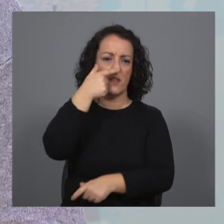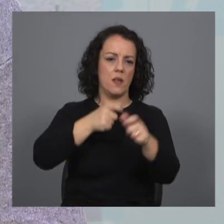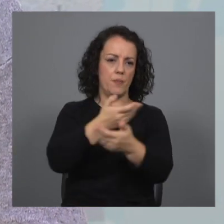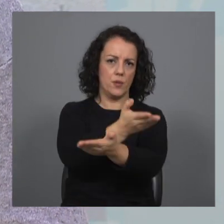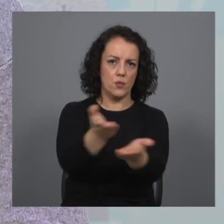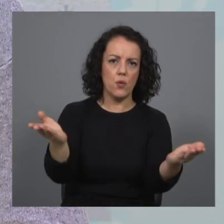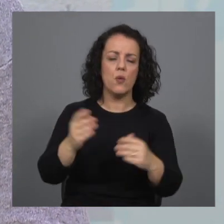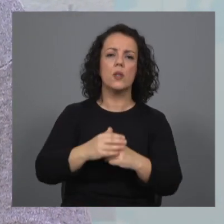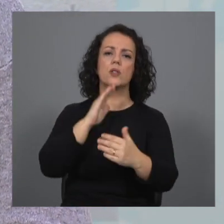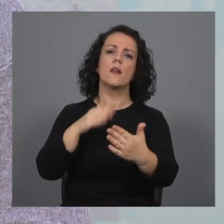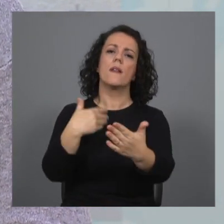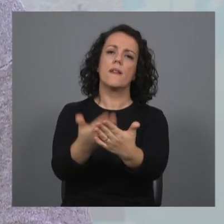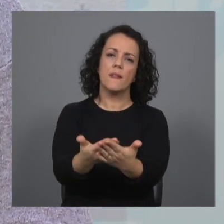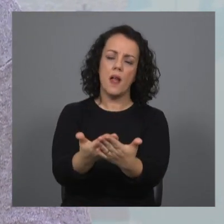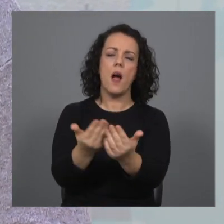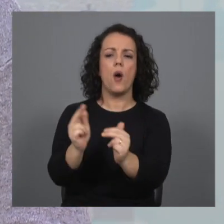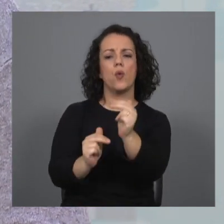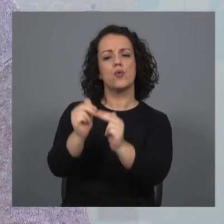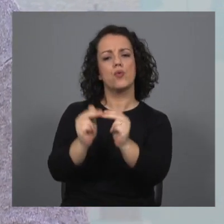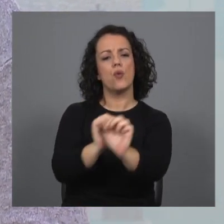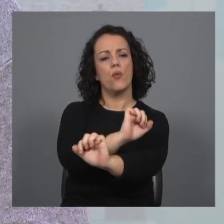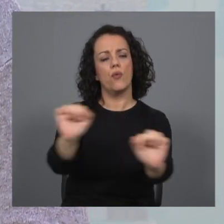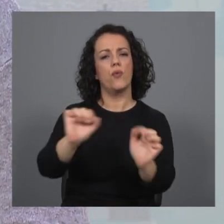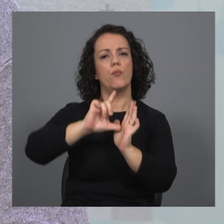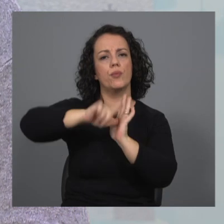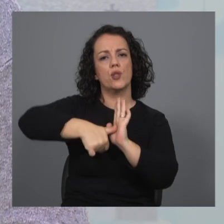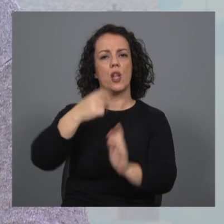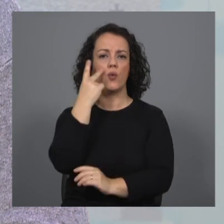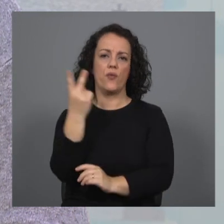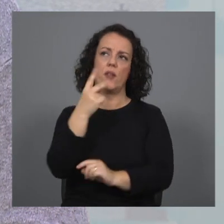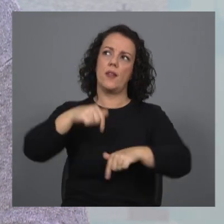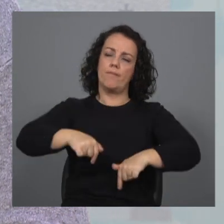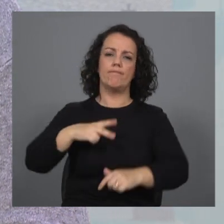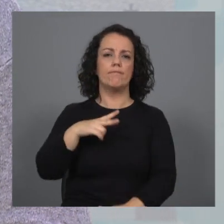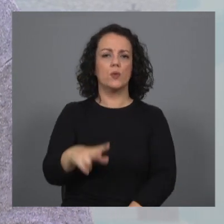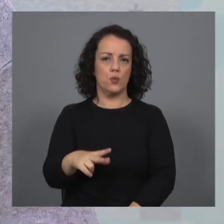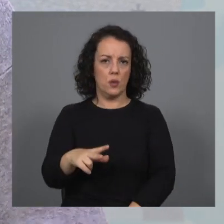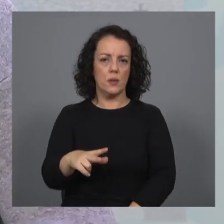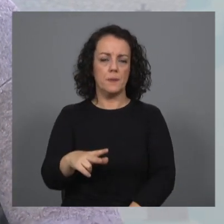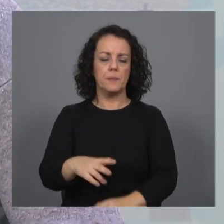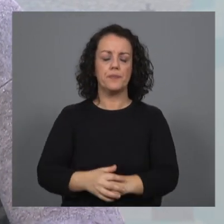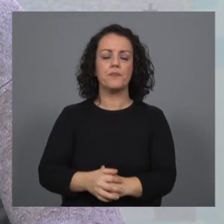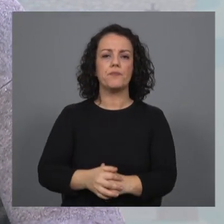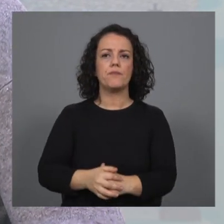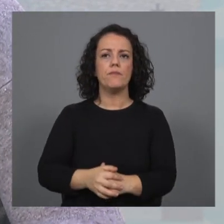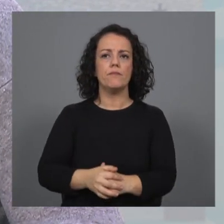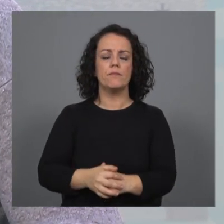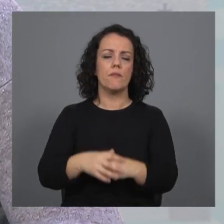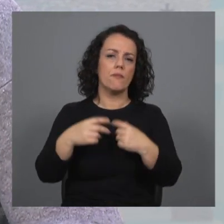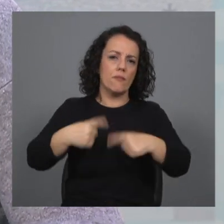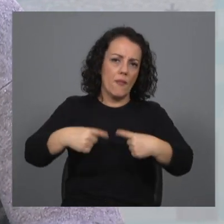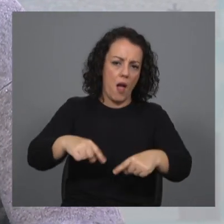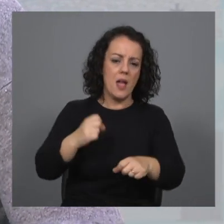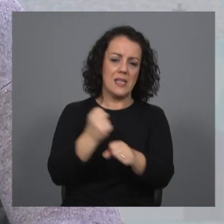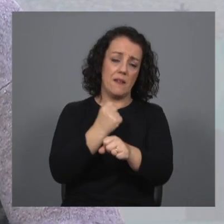para a construção do seu projeto de vida no nosso país. E, portanto, temos, desde logo, um serviço